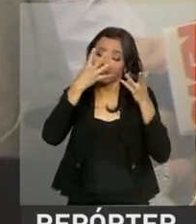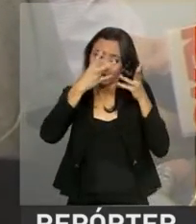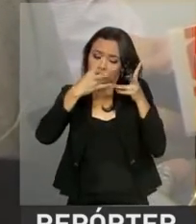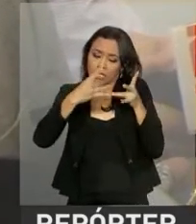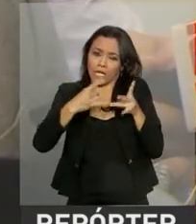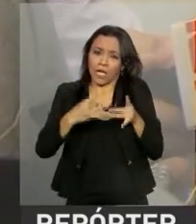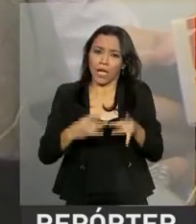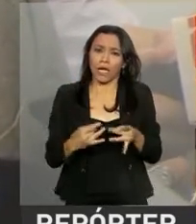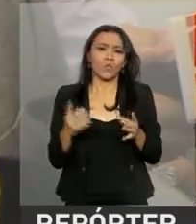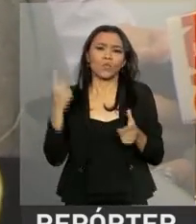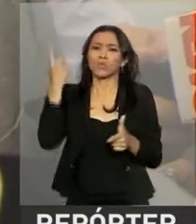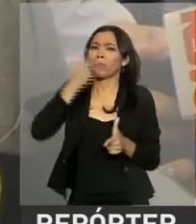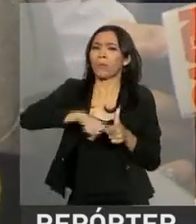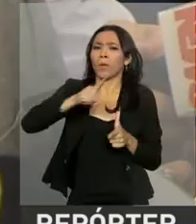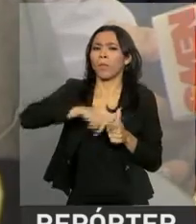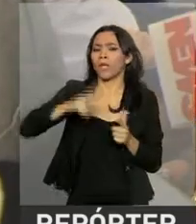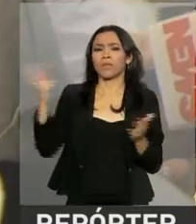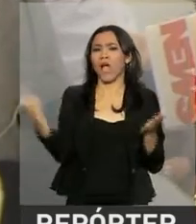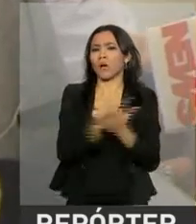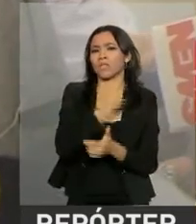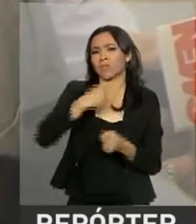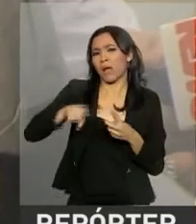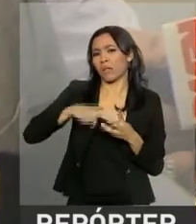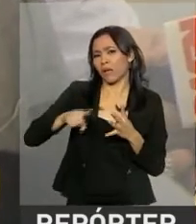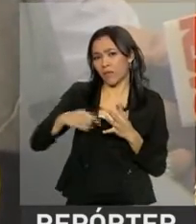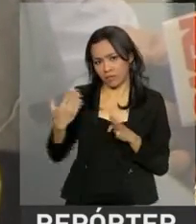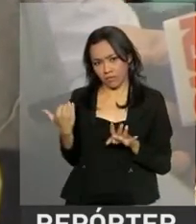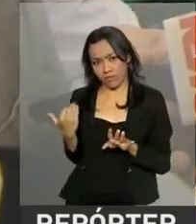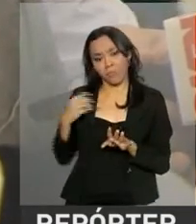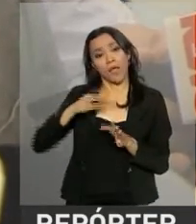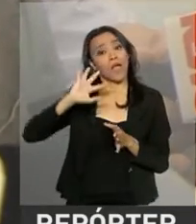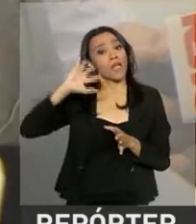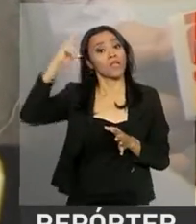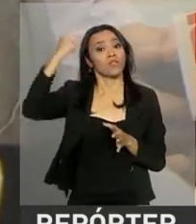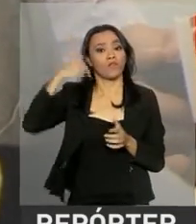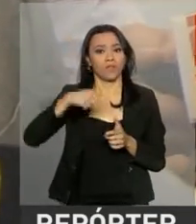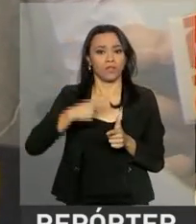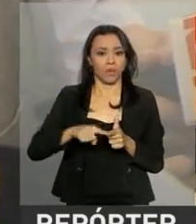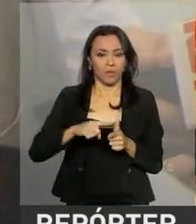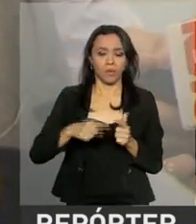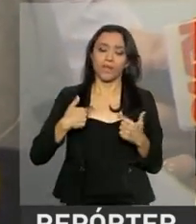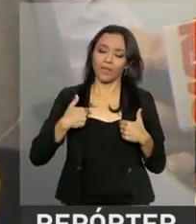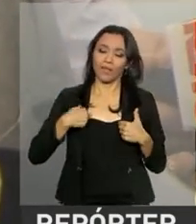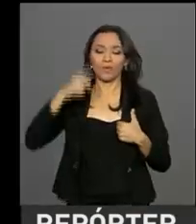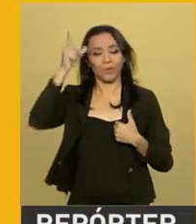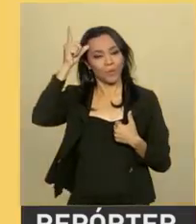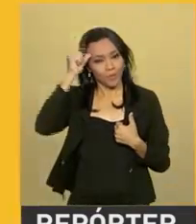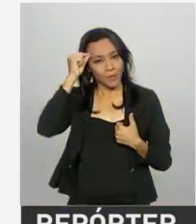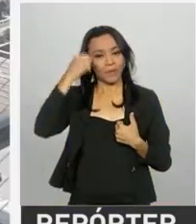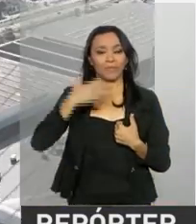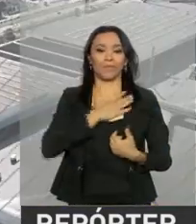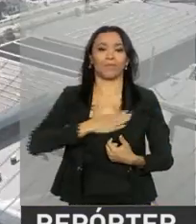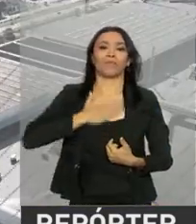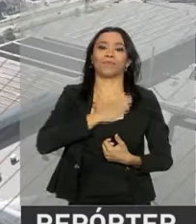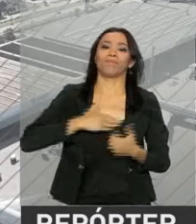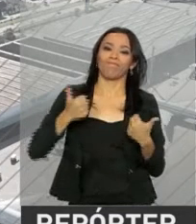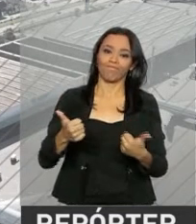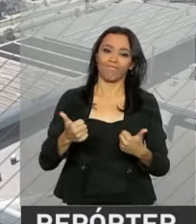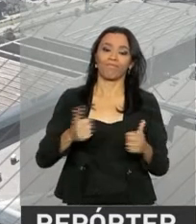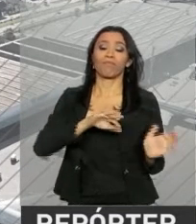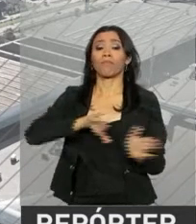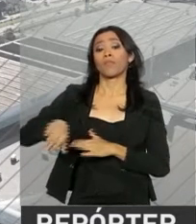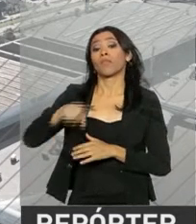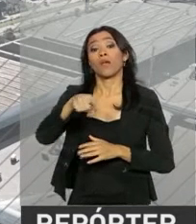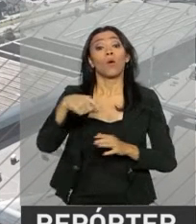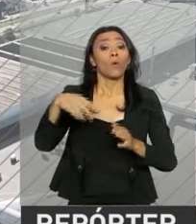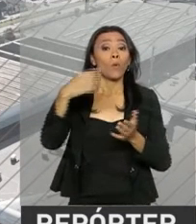cuidadosa dos problemas que aconteceram, a forma de mitigar e de resolver esses problemas, e eu estou bastante satisfeita com o resultado. O plano prevê a concessão